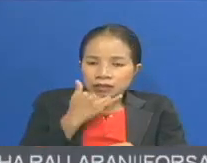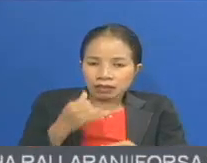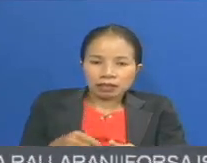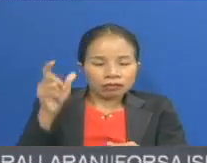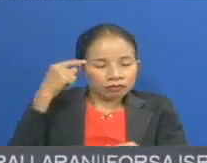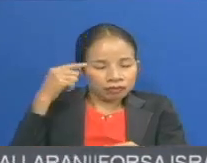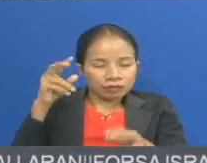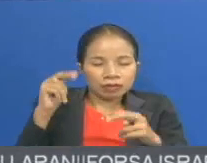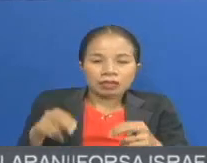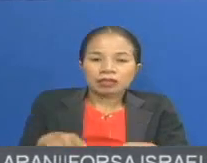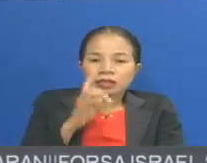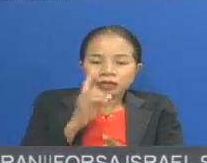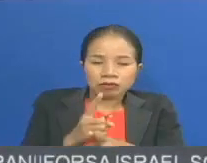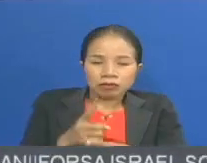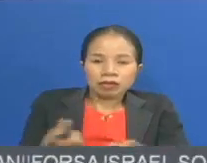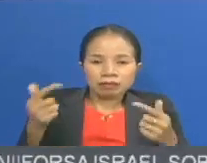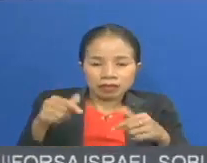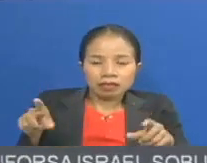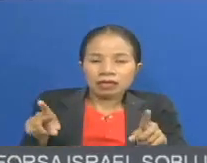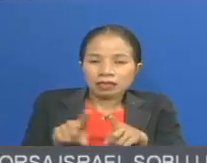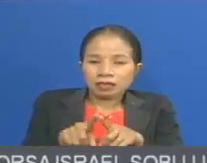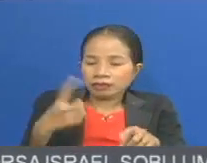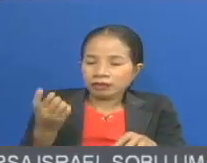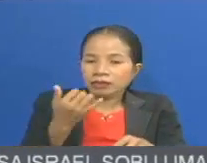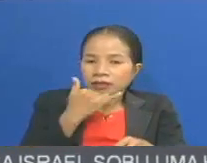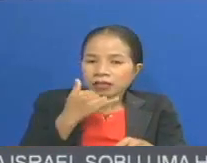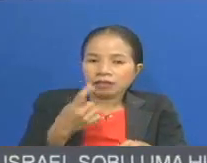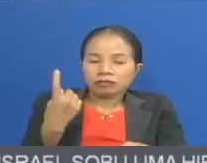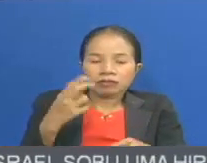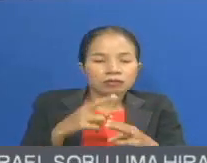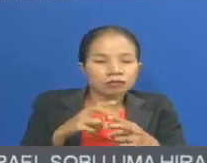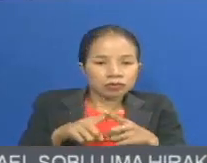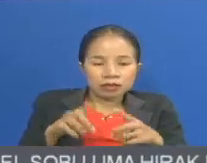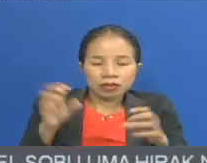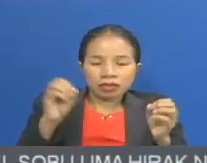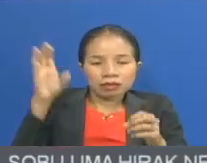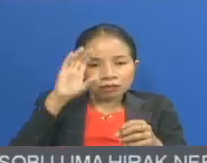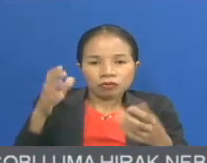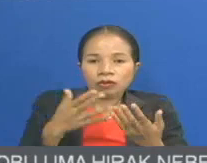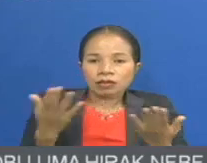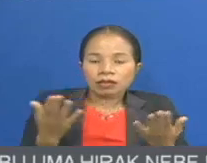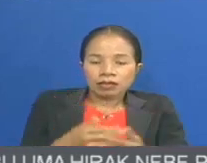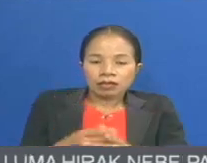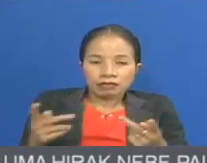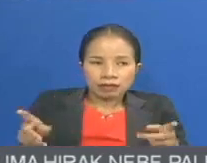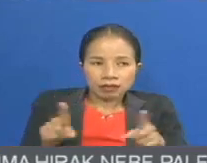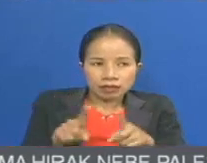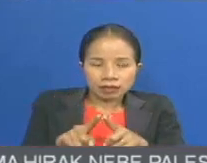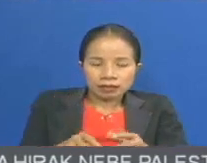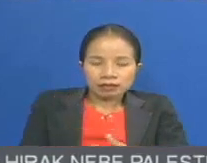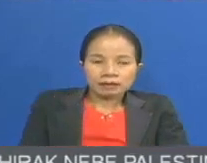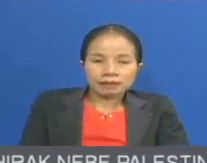los. Ne dunia am tome hansa nemo sami sala hela. Ami uja pulsa la ya am bo buka tohen we. Ia fatinga nesan